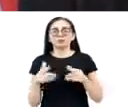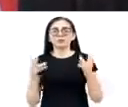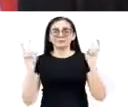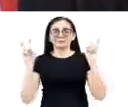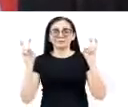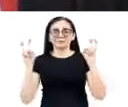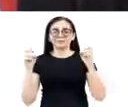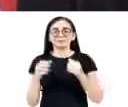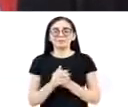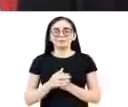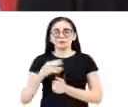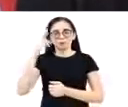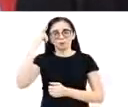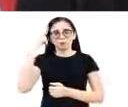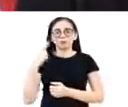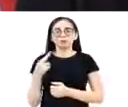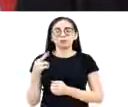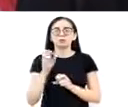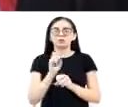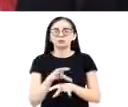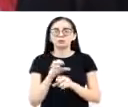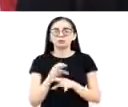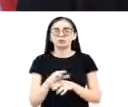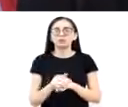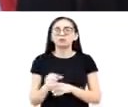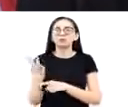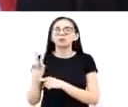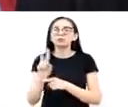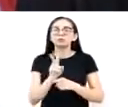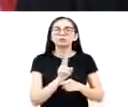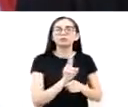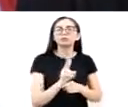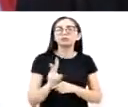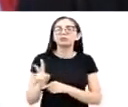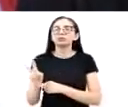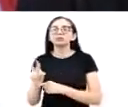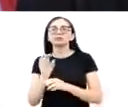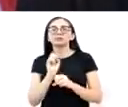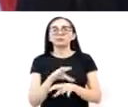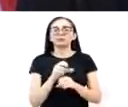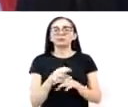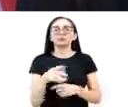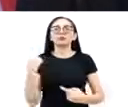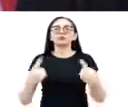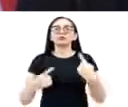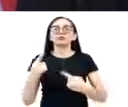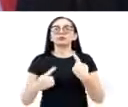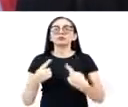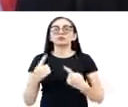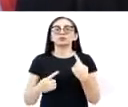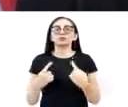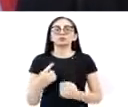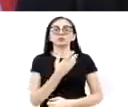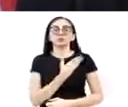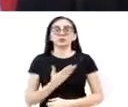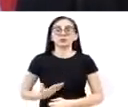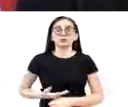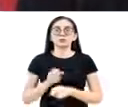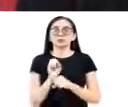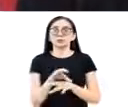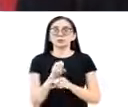atuando principalmente nos temas gestão escolar e supervisão educacional, políticas públicas